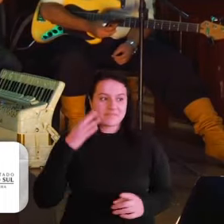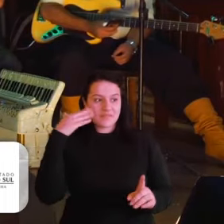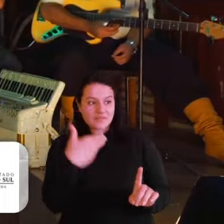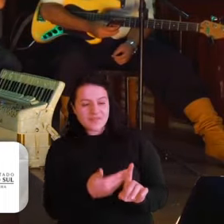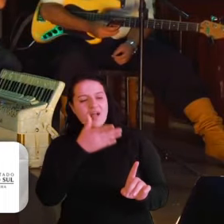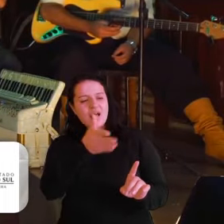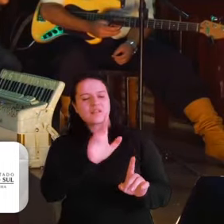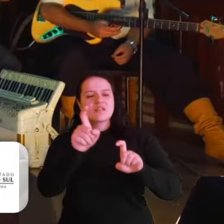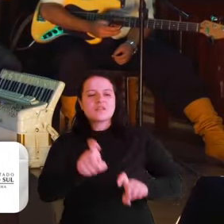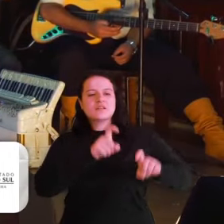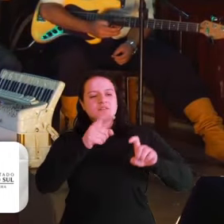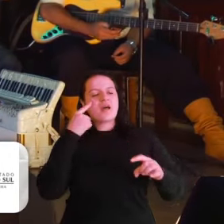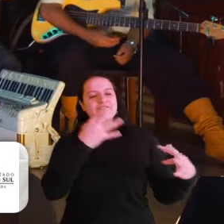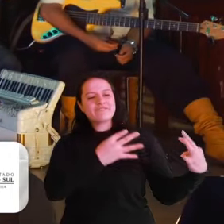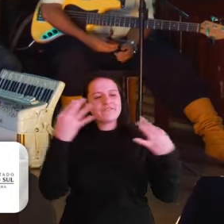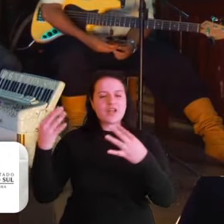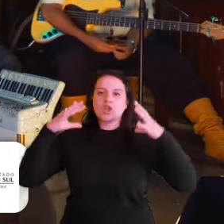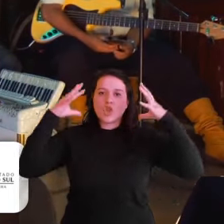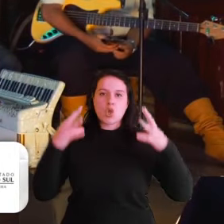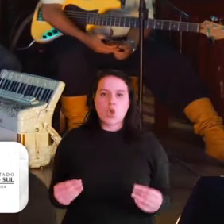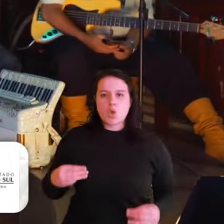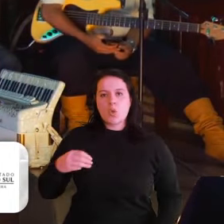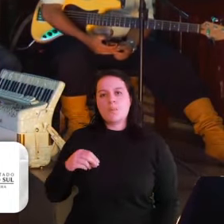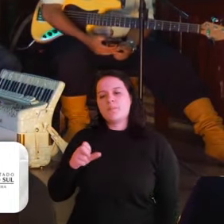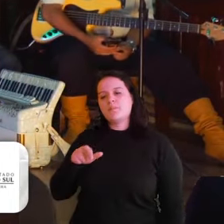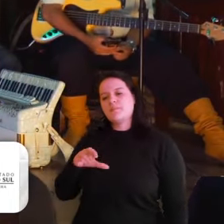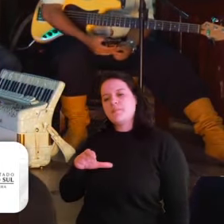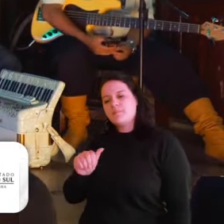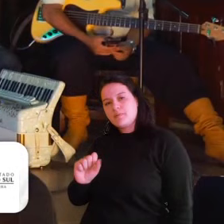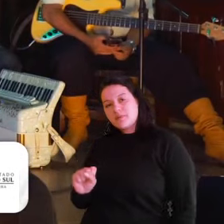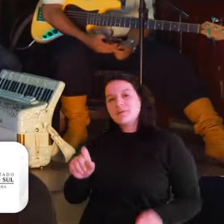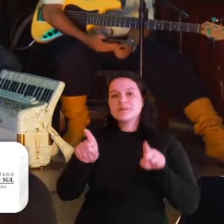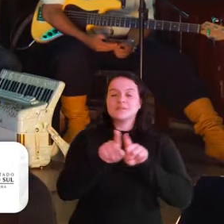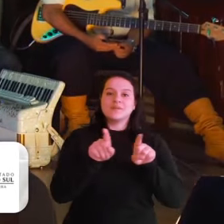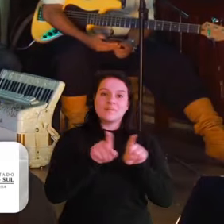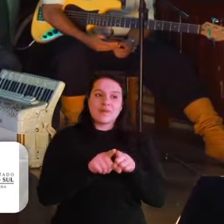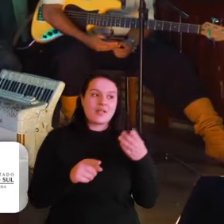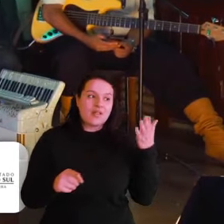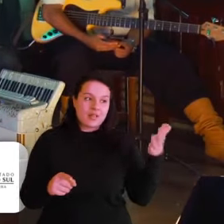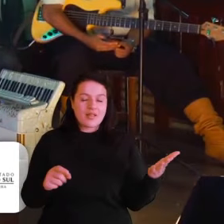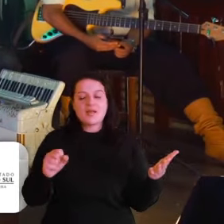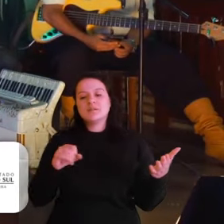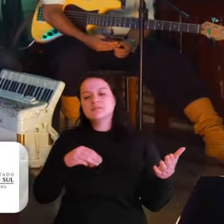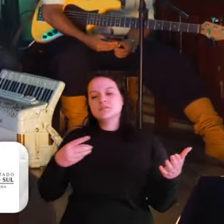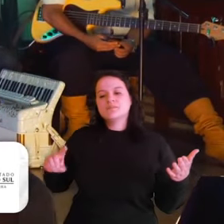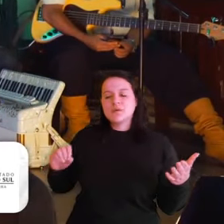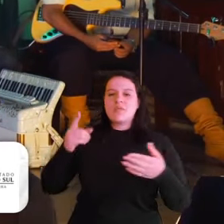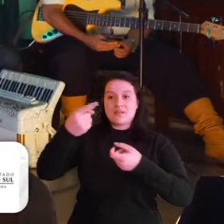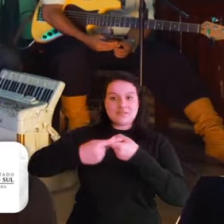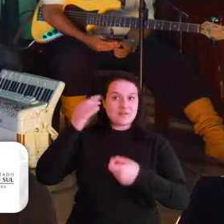aí. E também, mais uma vez, o Simão e a Samara lá em Ponta Grossa, que estão assistindo. Mandaram uma foto